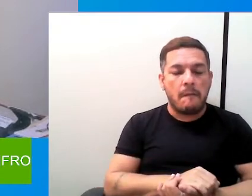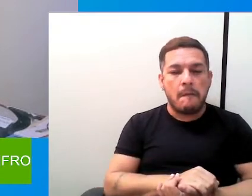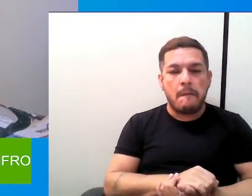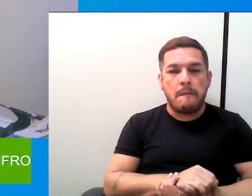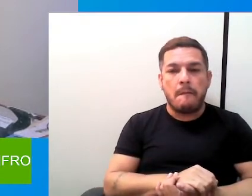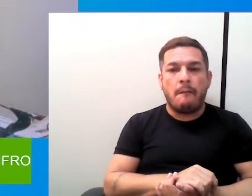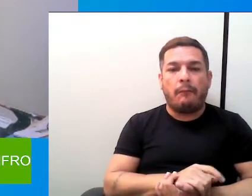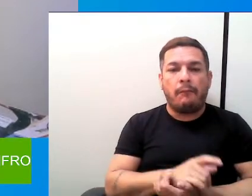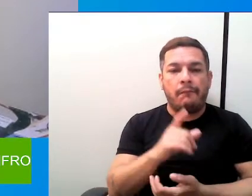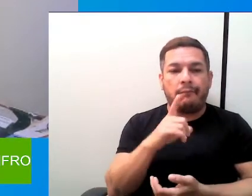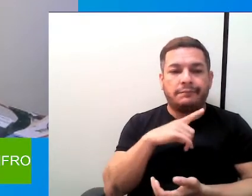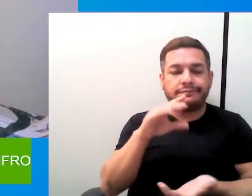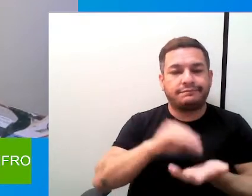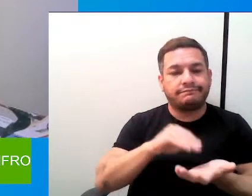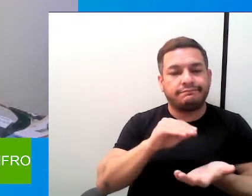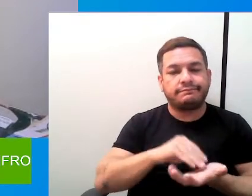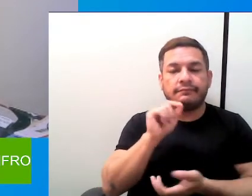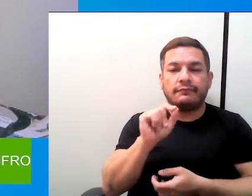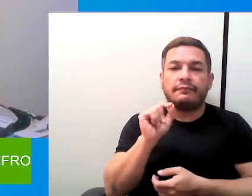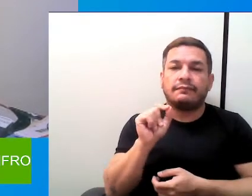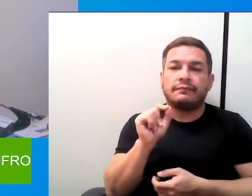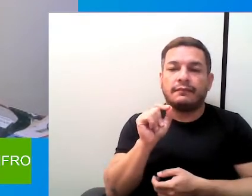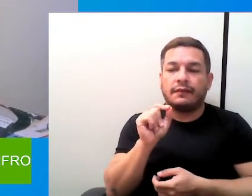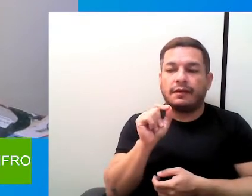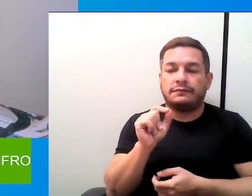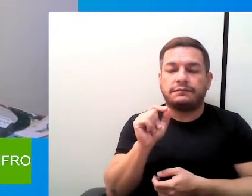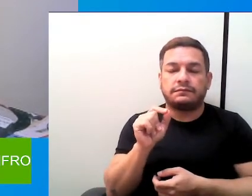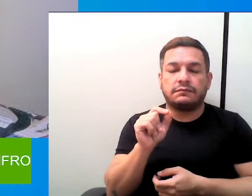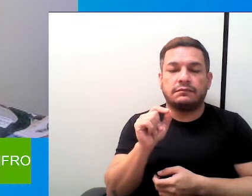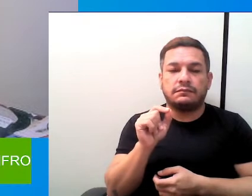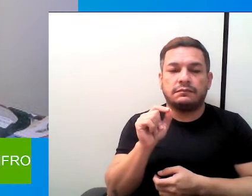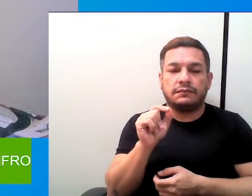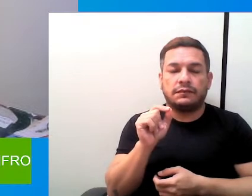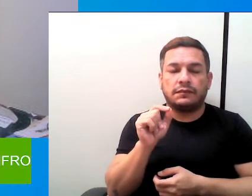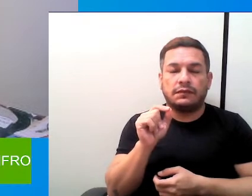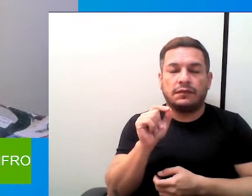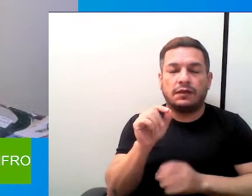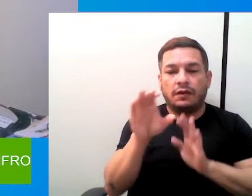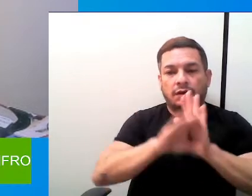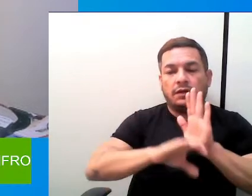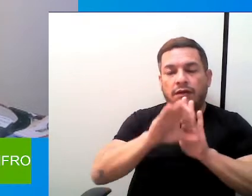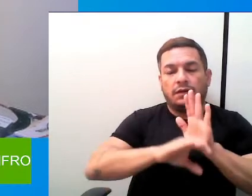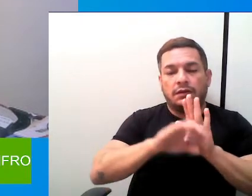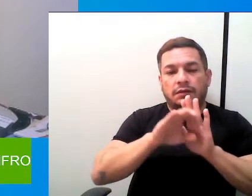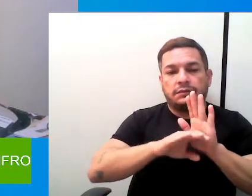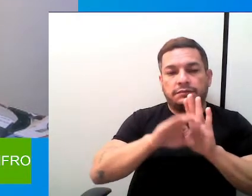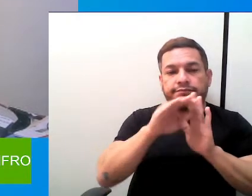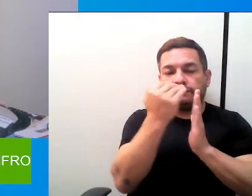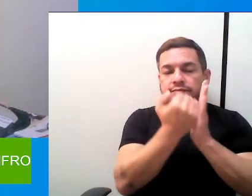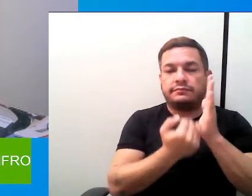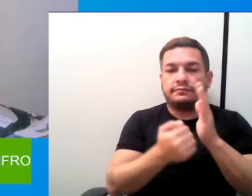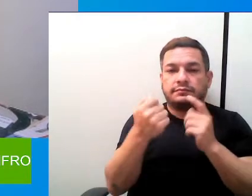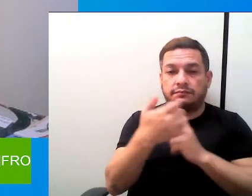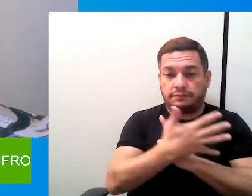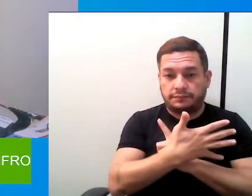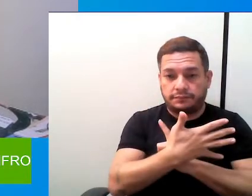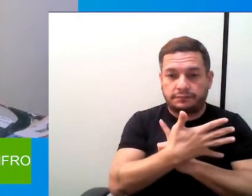muito vago ainda o que era a curricularização da extensão, tanto em termos de